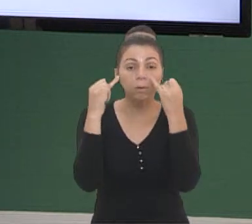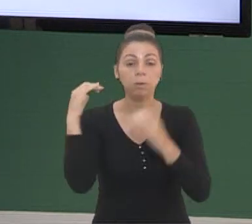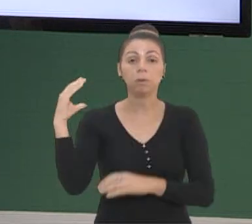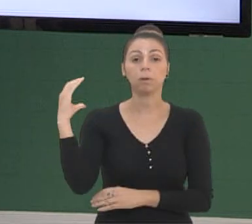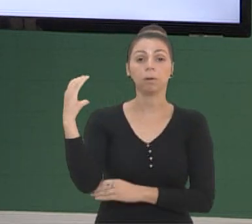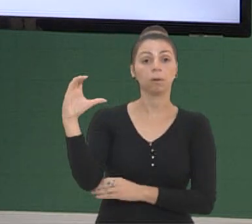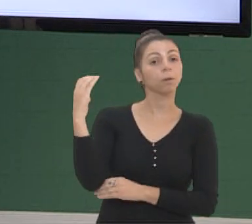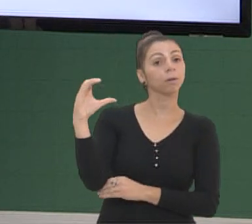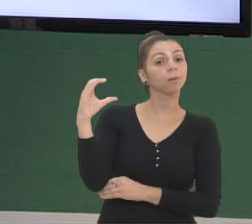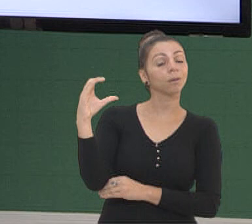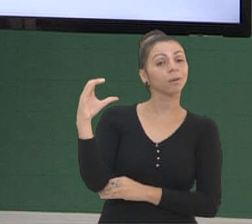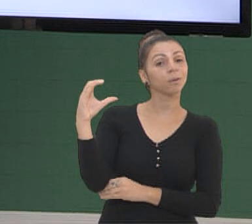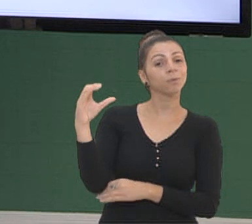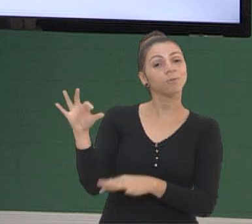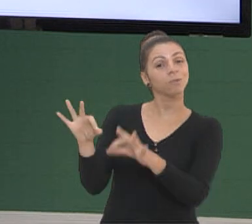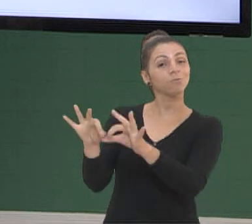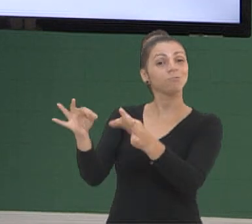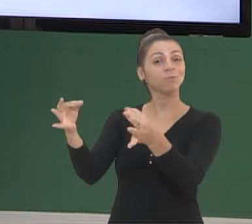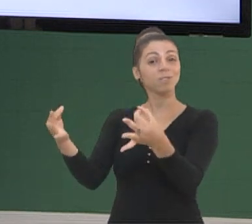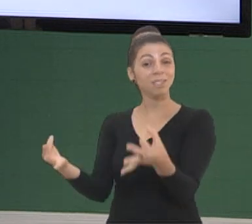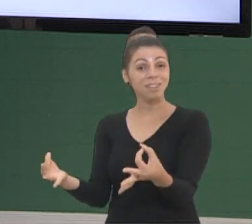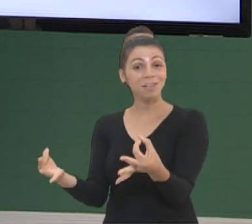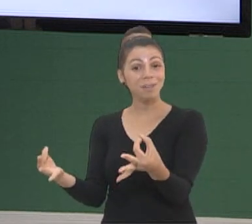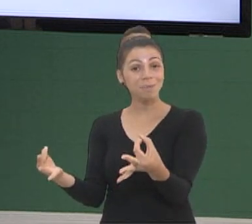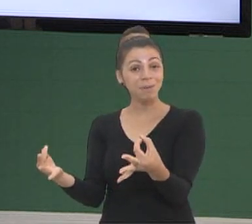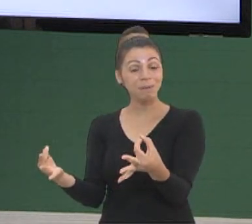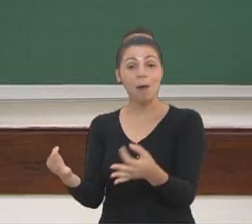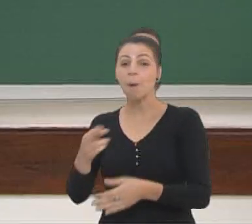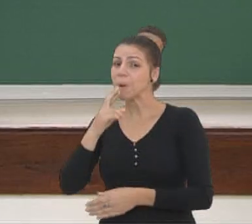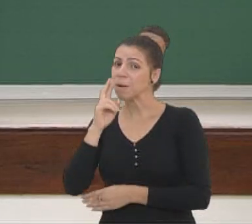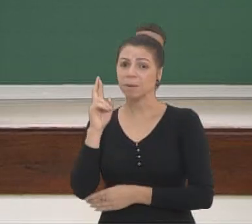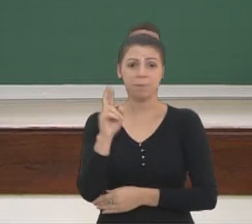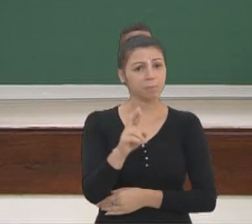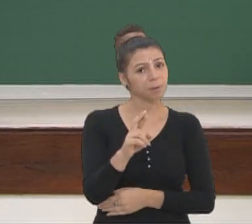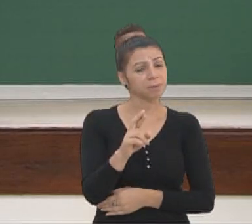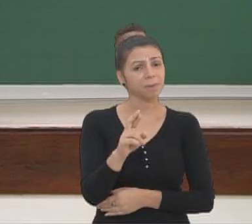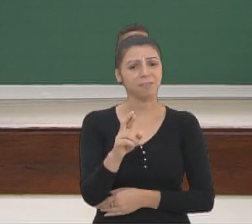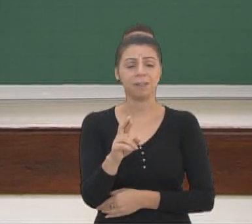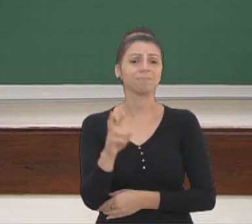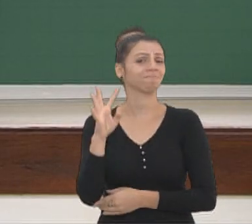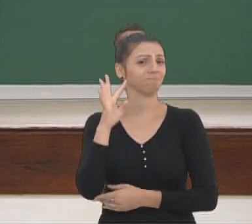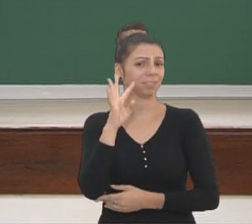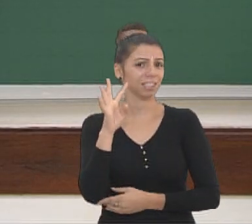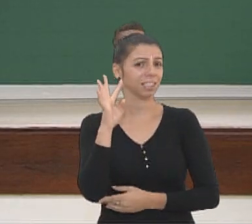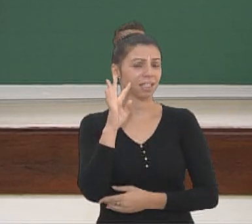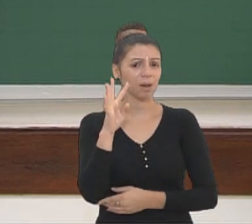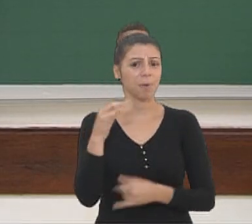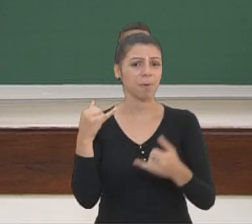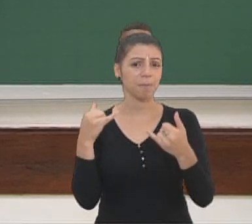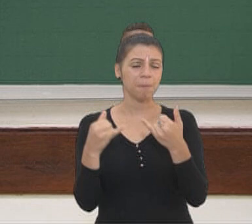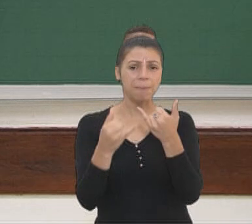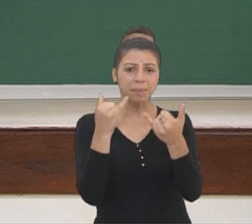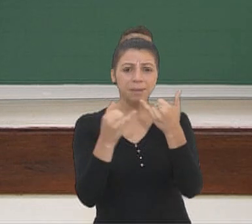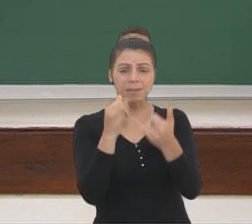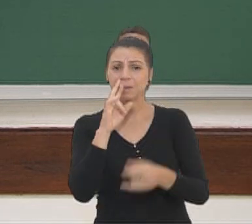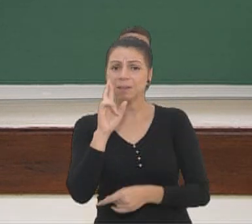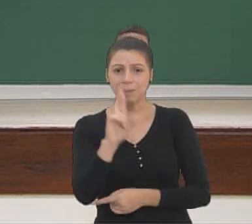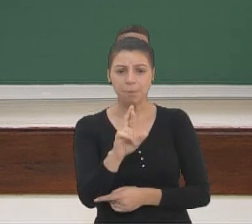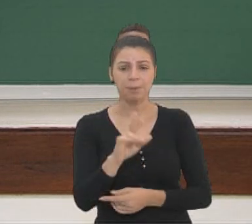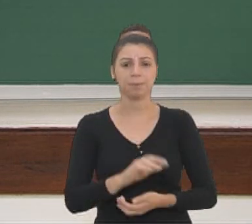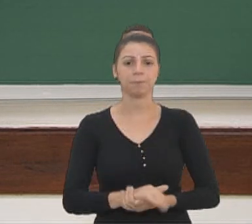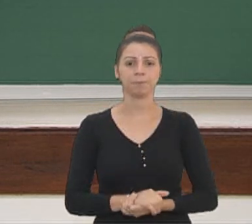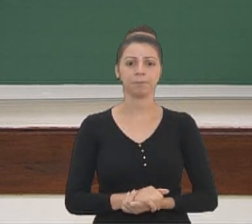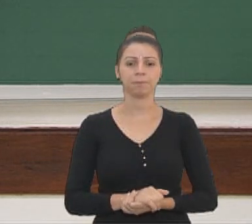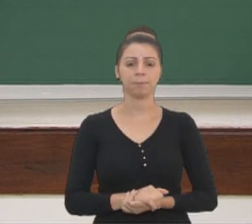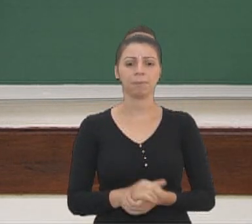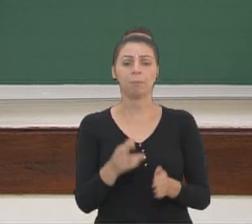modo simples, ok? Pode ser uma resposta como essa, que fica bem bacana, tá bom? Vamos retomar aí